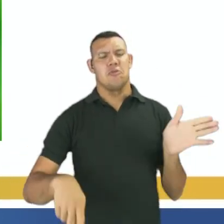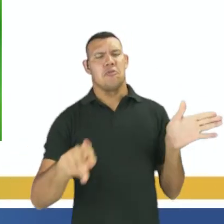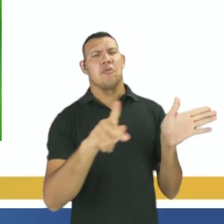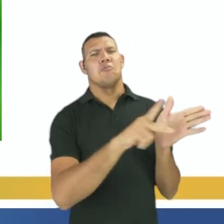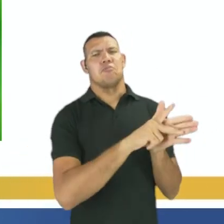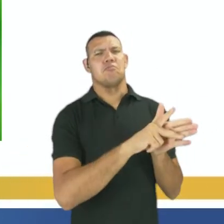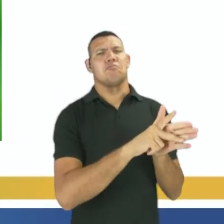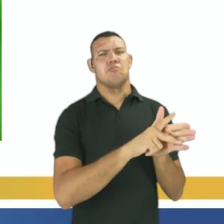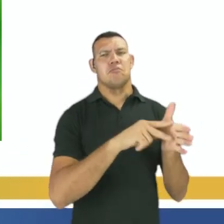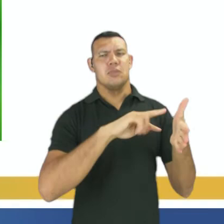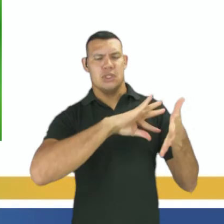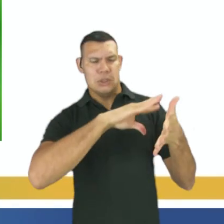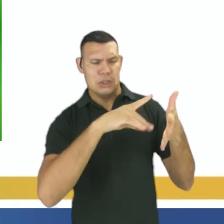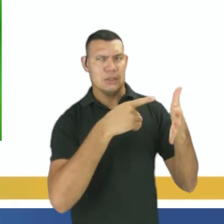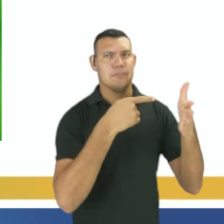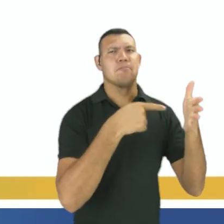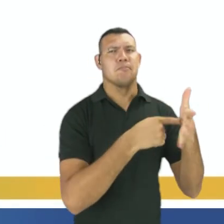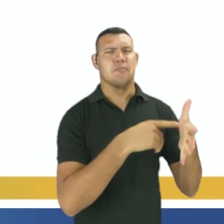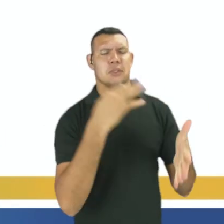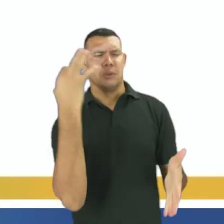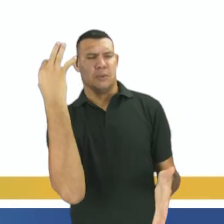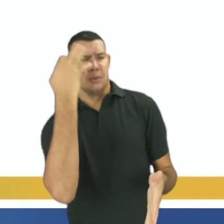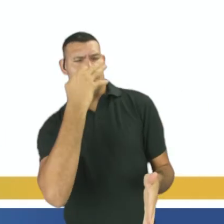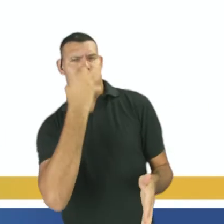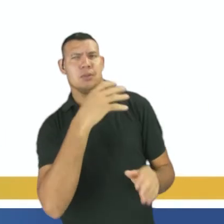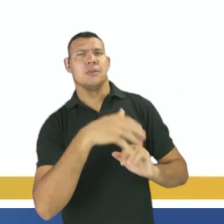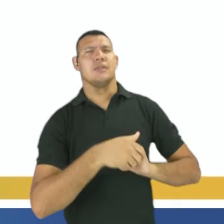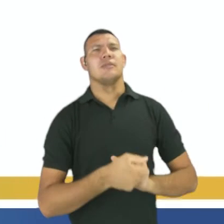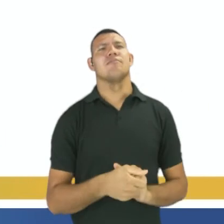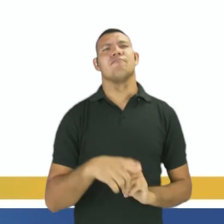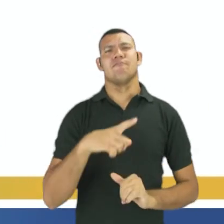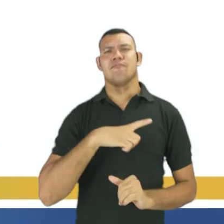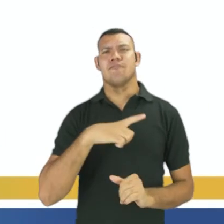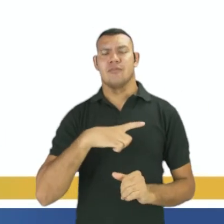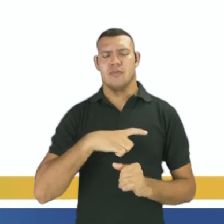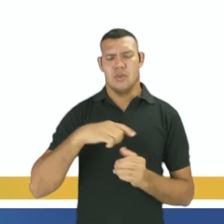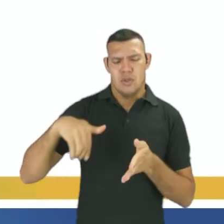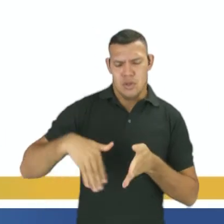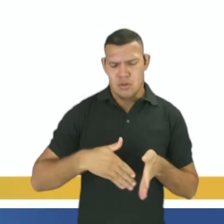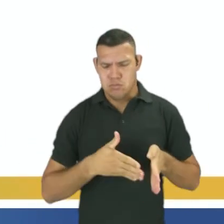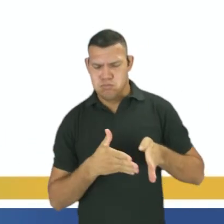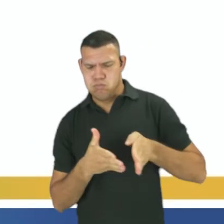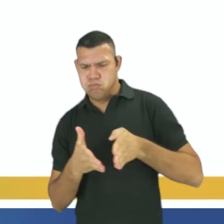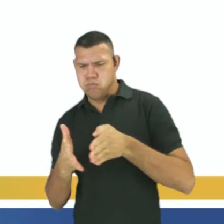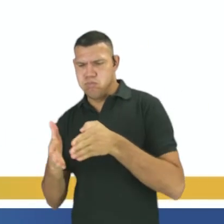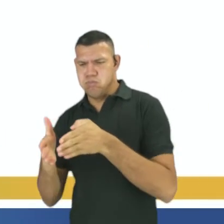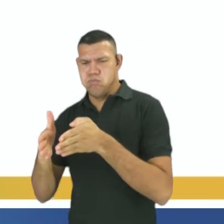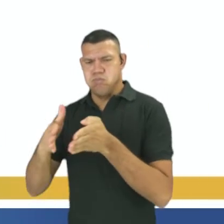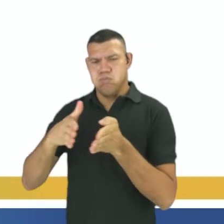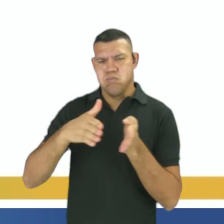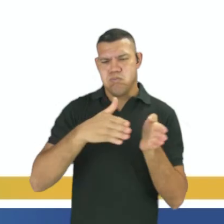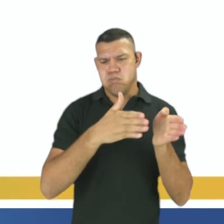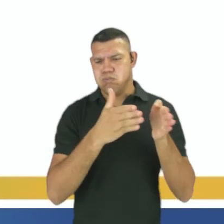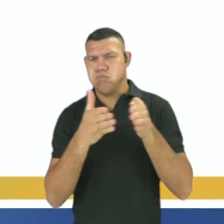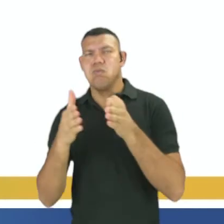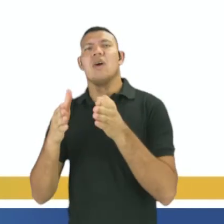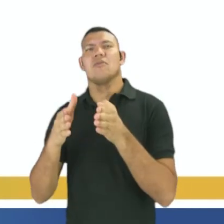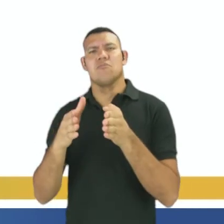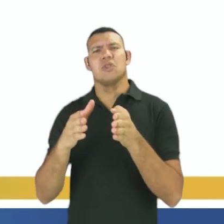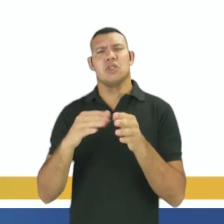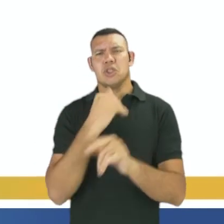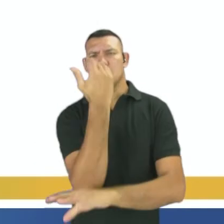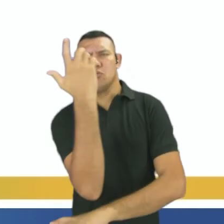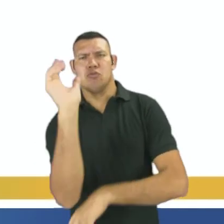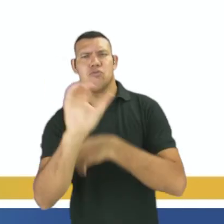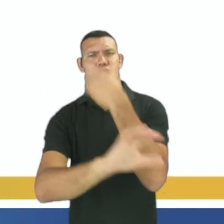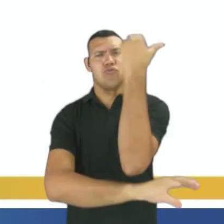na floresta amazônica né uma lindeza de imagem Além disso nós temos a floresta amazônica né e e tem uma grande papel